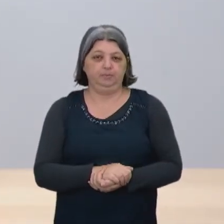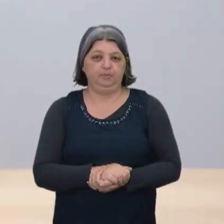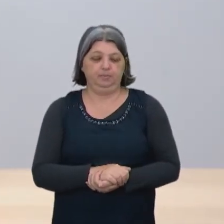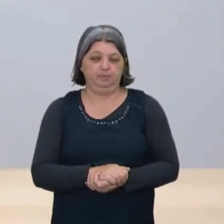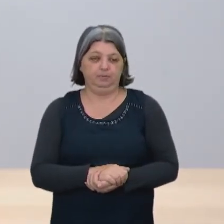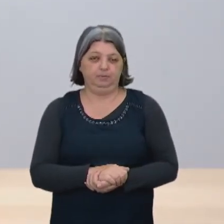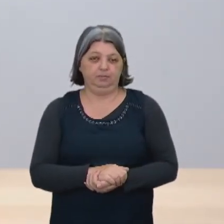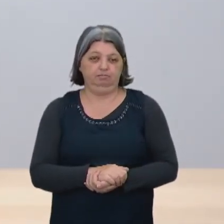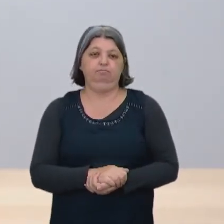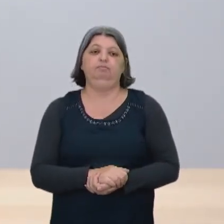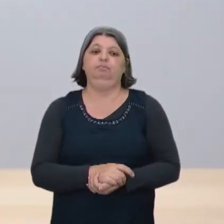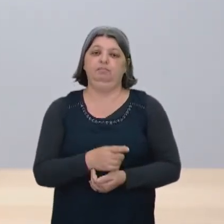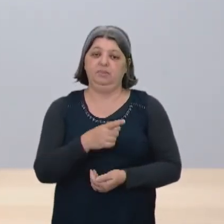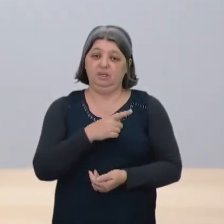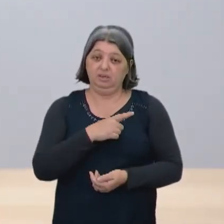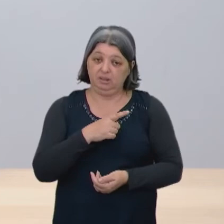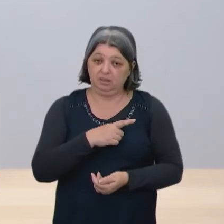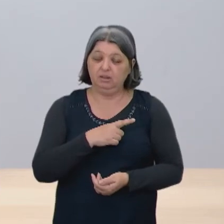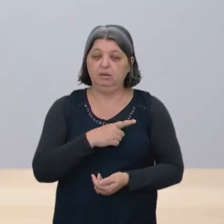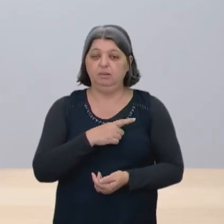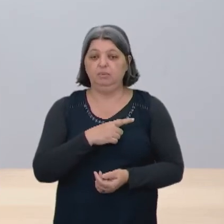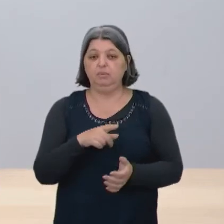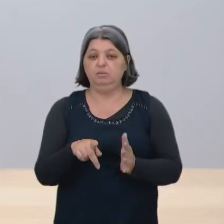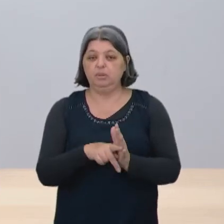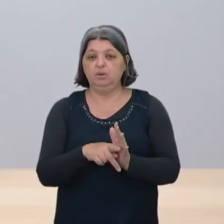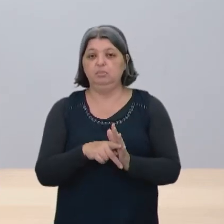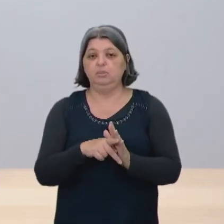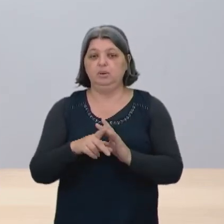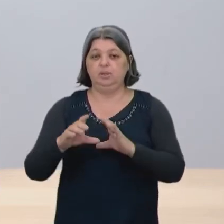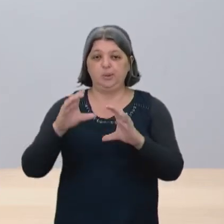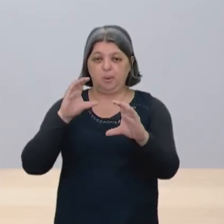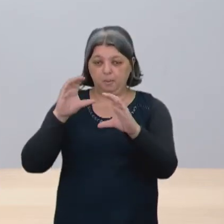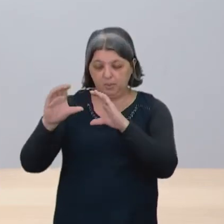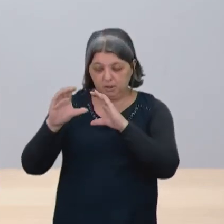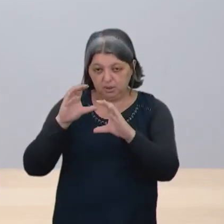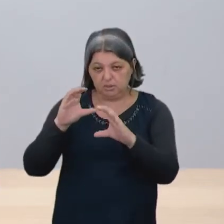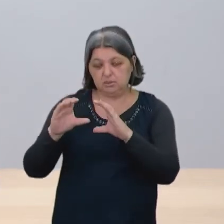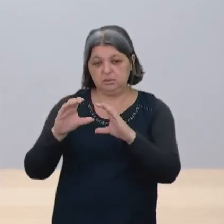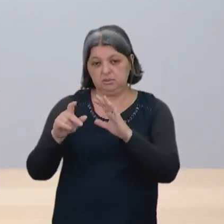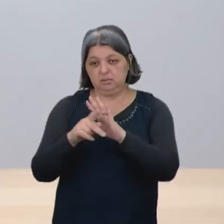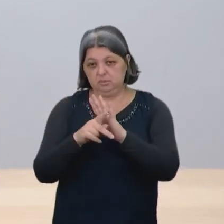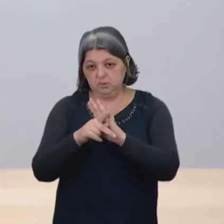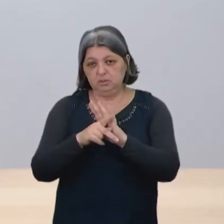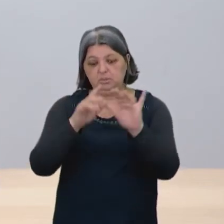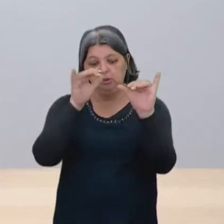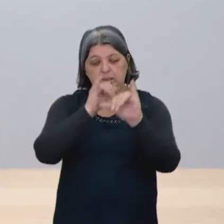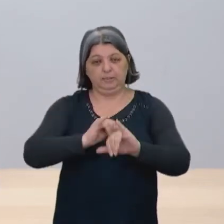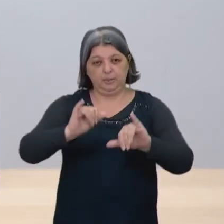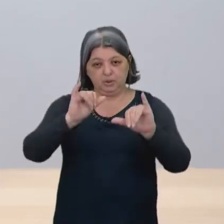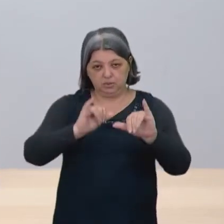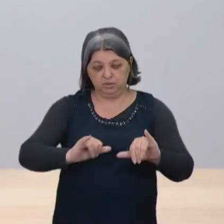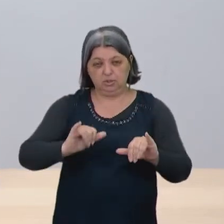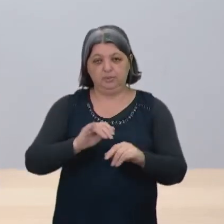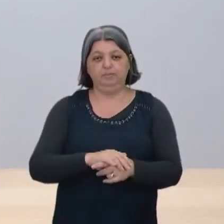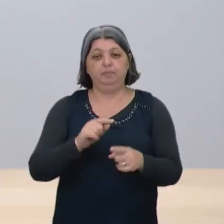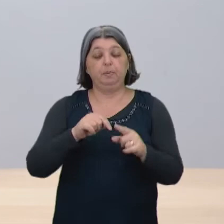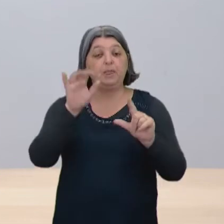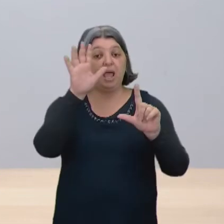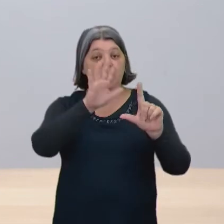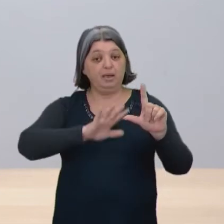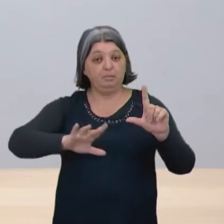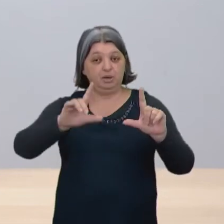que houve uma conversação bem coerente entre manchete, a